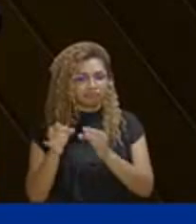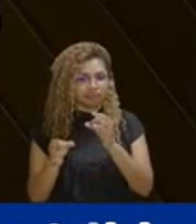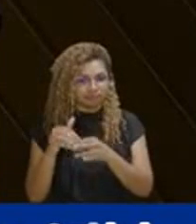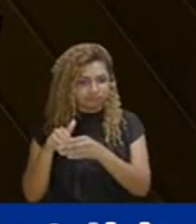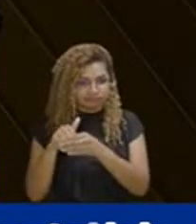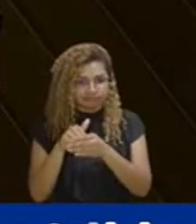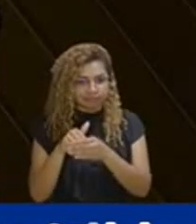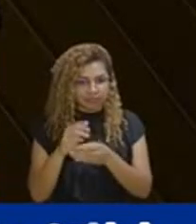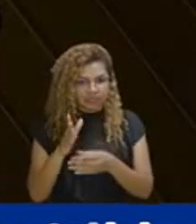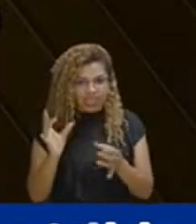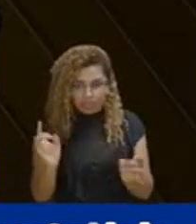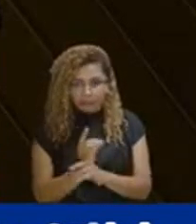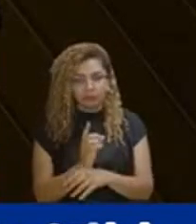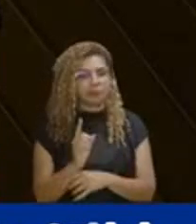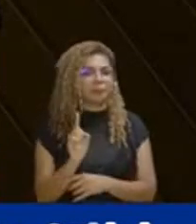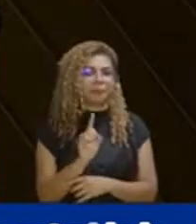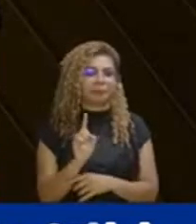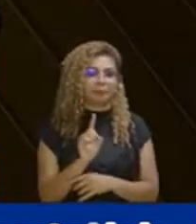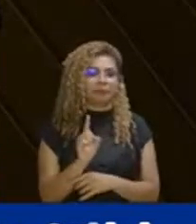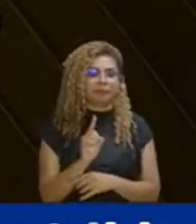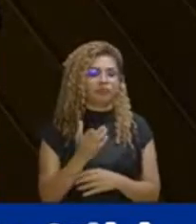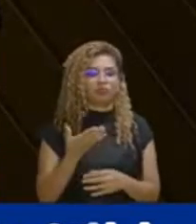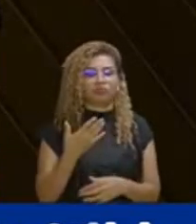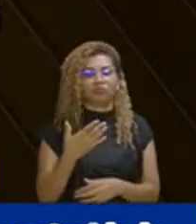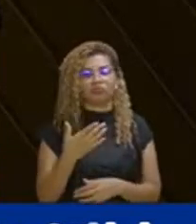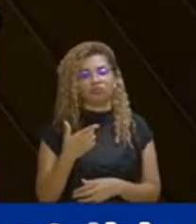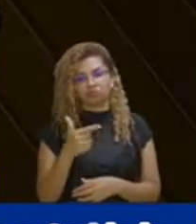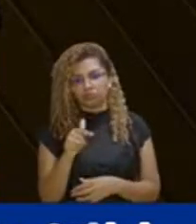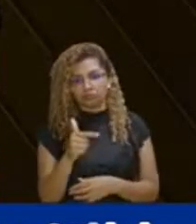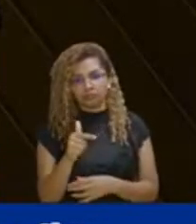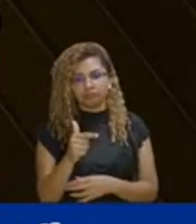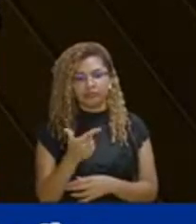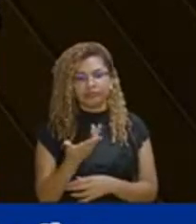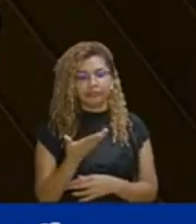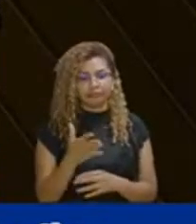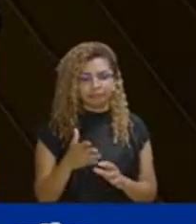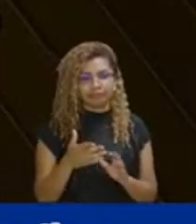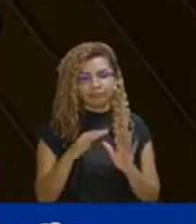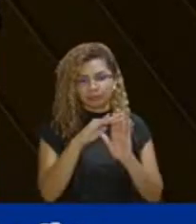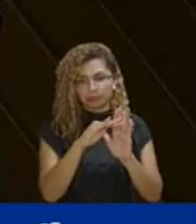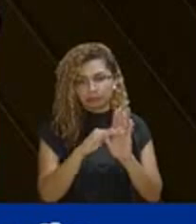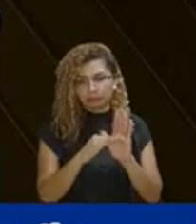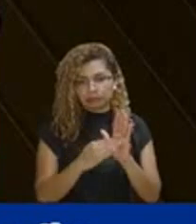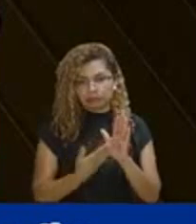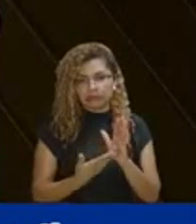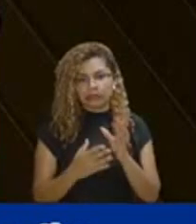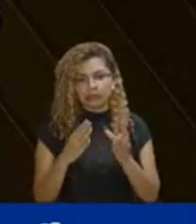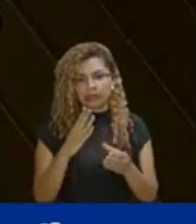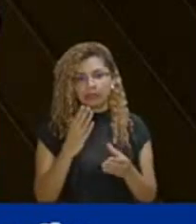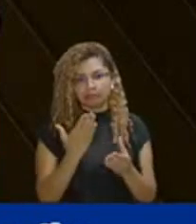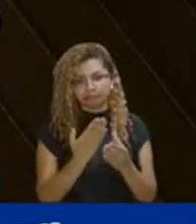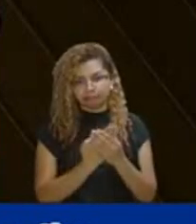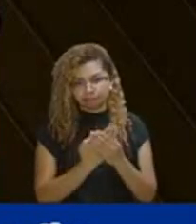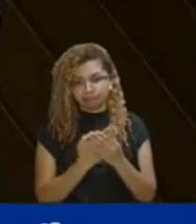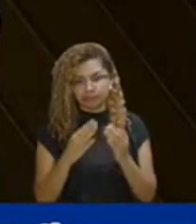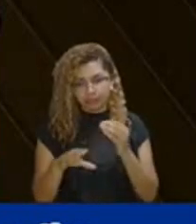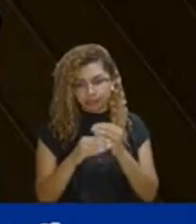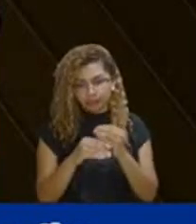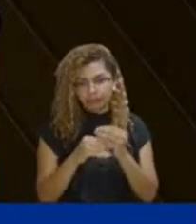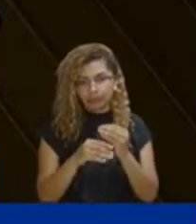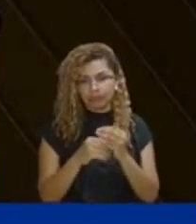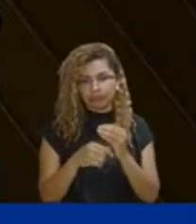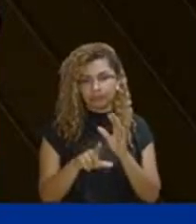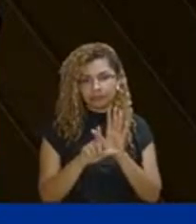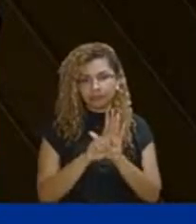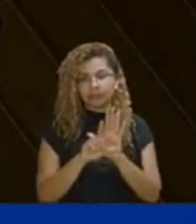decisão, até porque não há nos autos informação de concessão pela autoridade competente de medida cautelar a que faz referência o